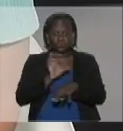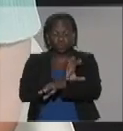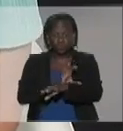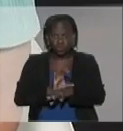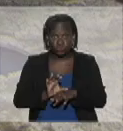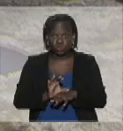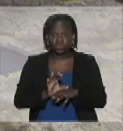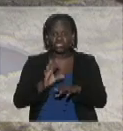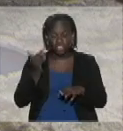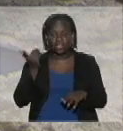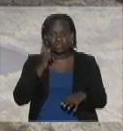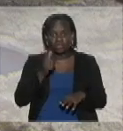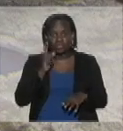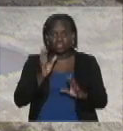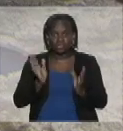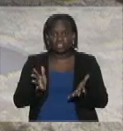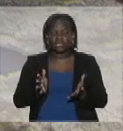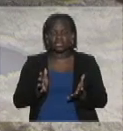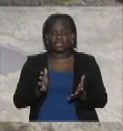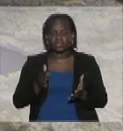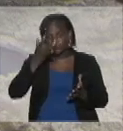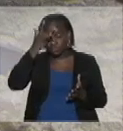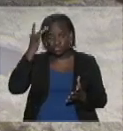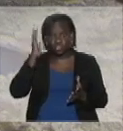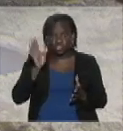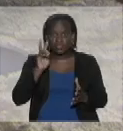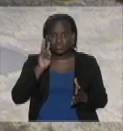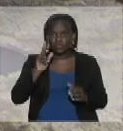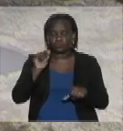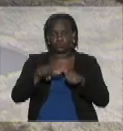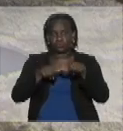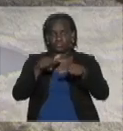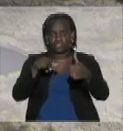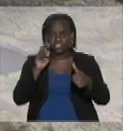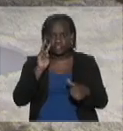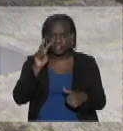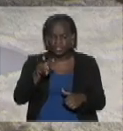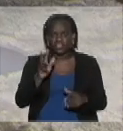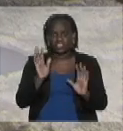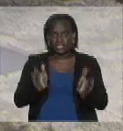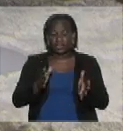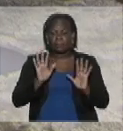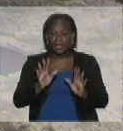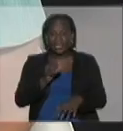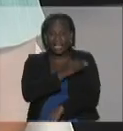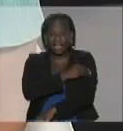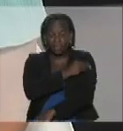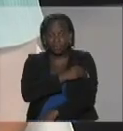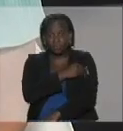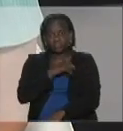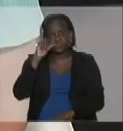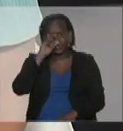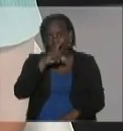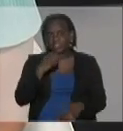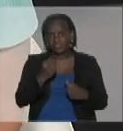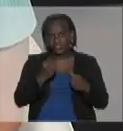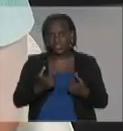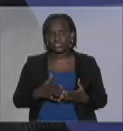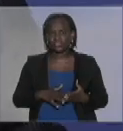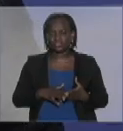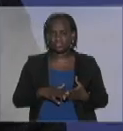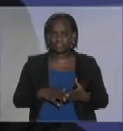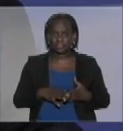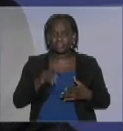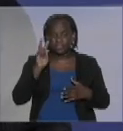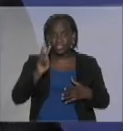essa cultura já conseguiu, as pessoas já conseguiram mudar, né? Essa perspectiva. Mas com álcool ainda é muito forte. É, né?